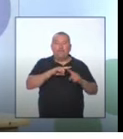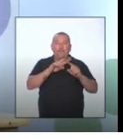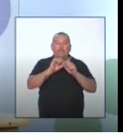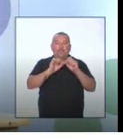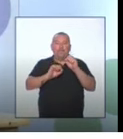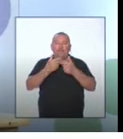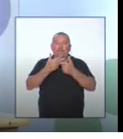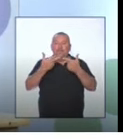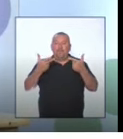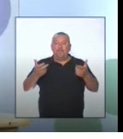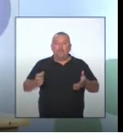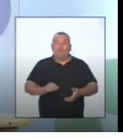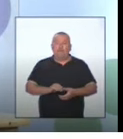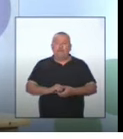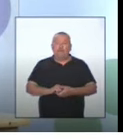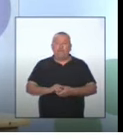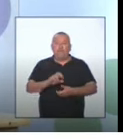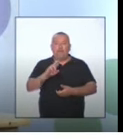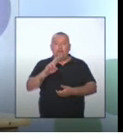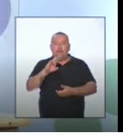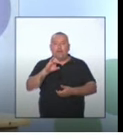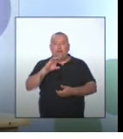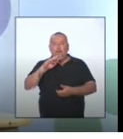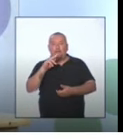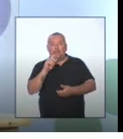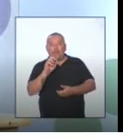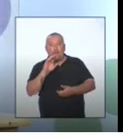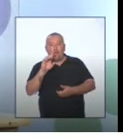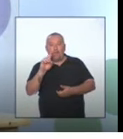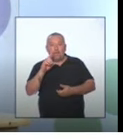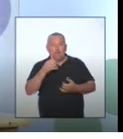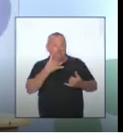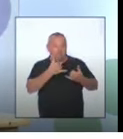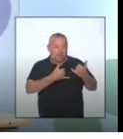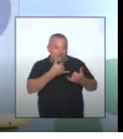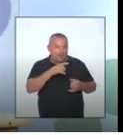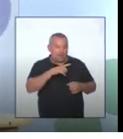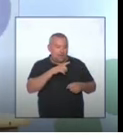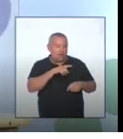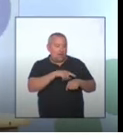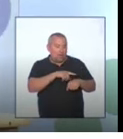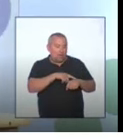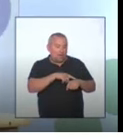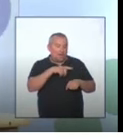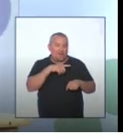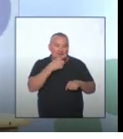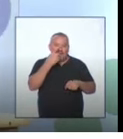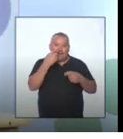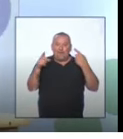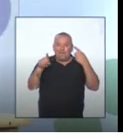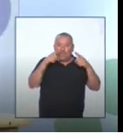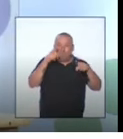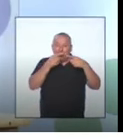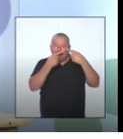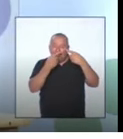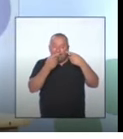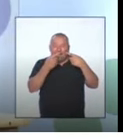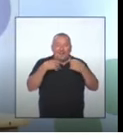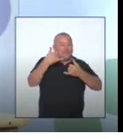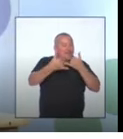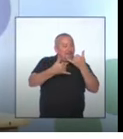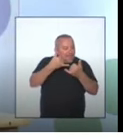de outras questões. O Richard está colocando aqui, professora, brincadeira tem hora. Tem até uma música disso, né? Brincadeira tem hora,